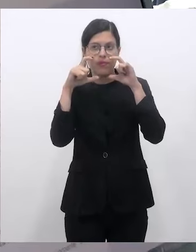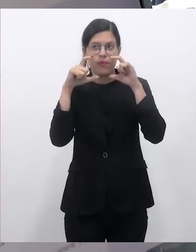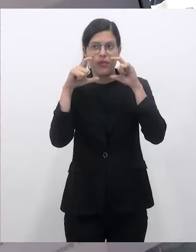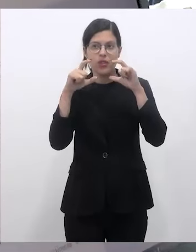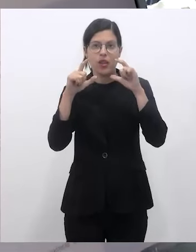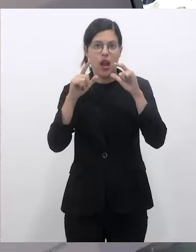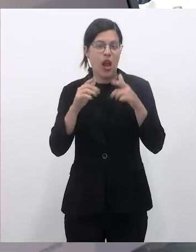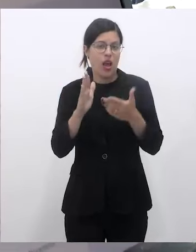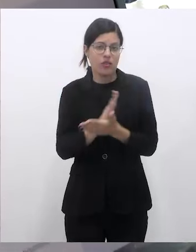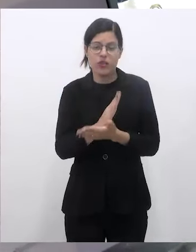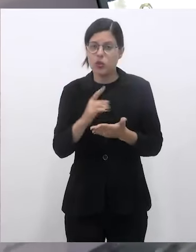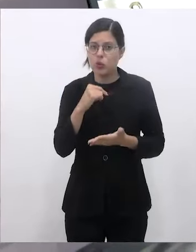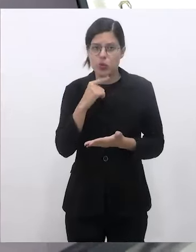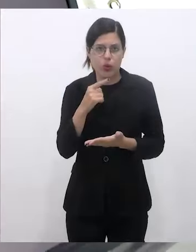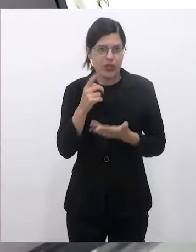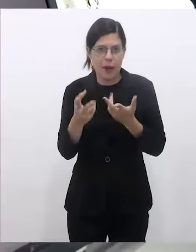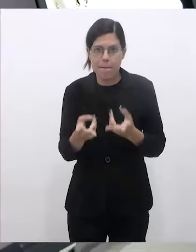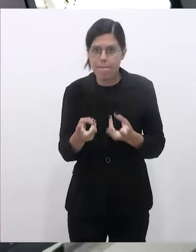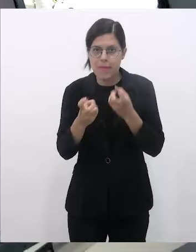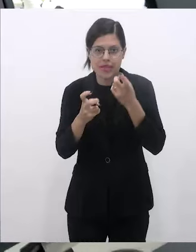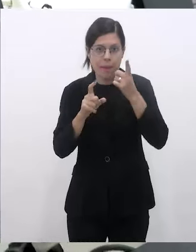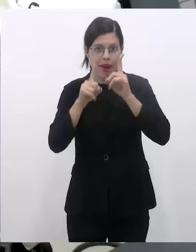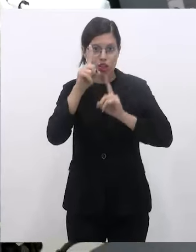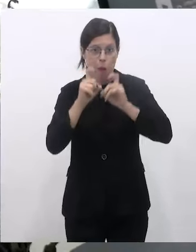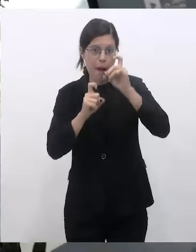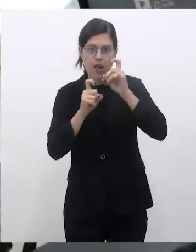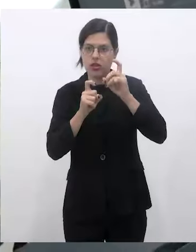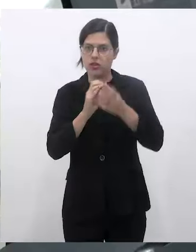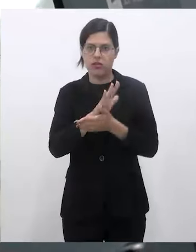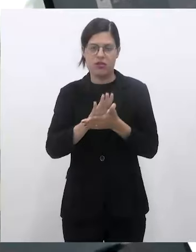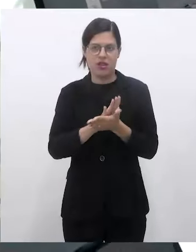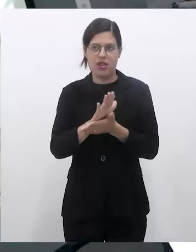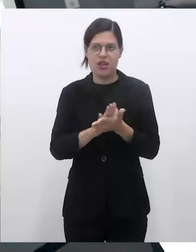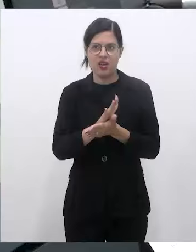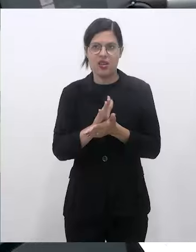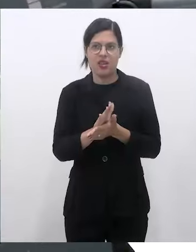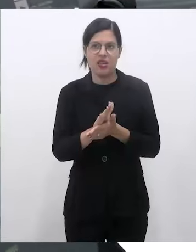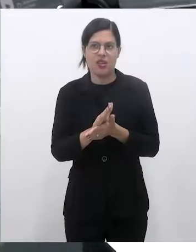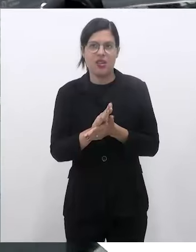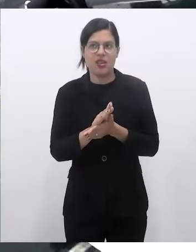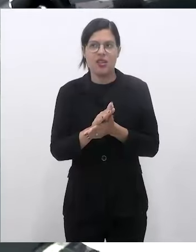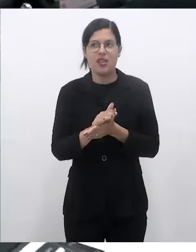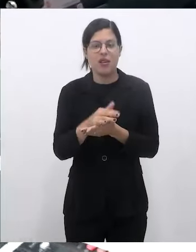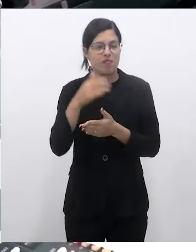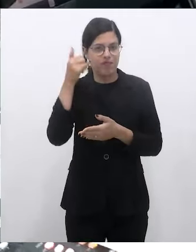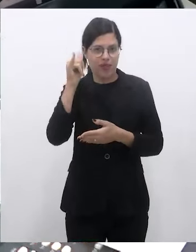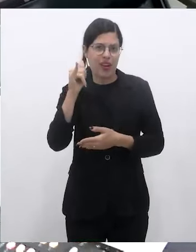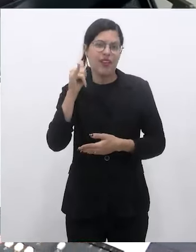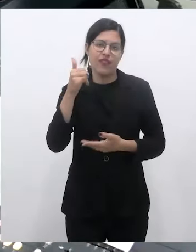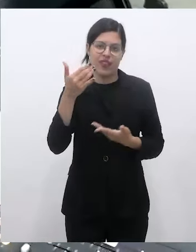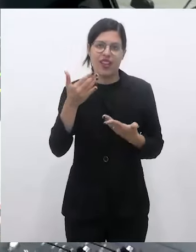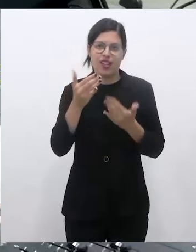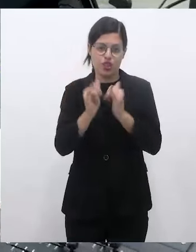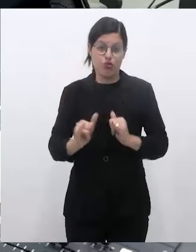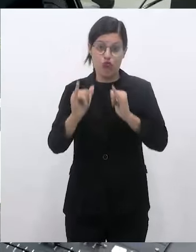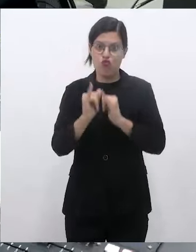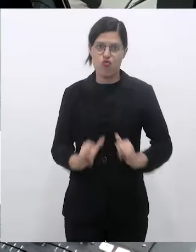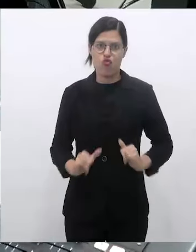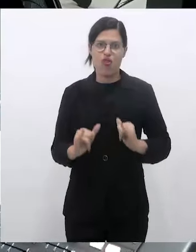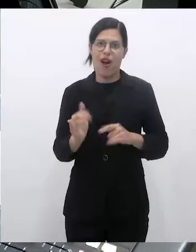cara da pessoa, e bem restrito. Às vezes você não consegue nem ver a expressão direito, você não vê mais nada. Pra não vazar a cena, né? Pra não vazar a cena. E